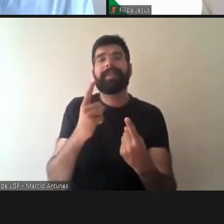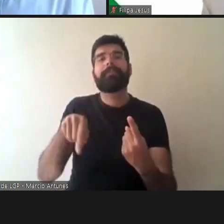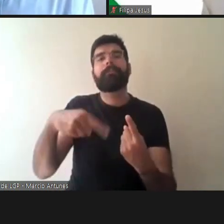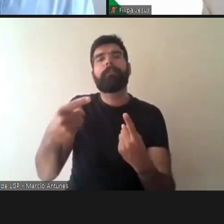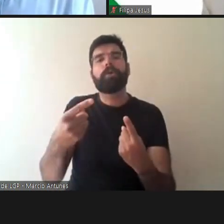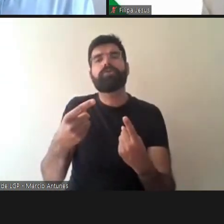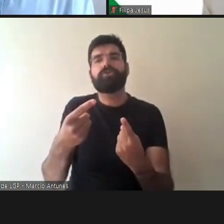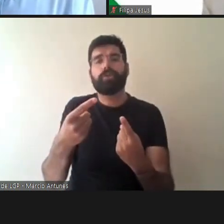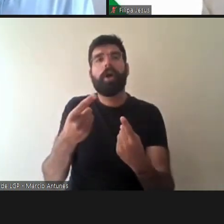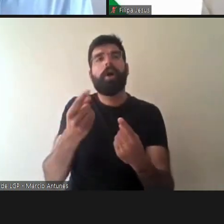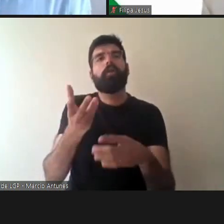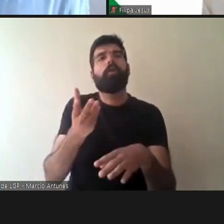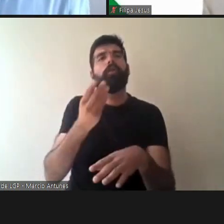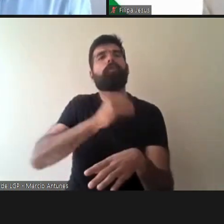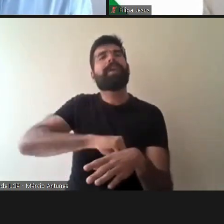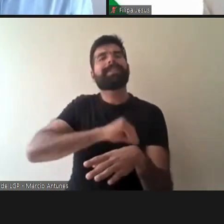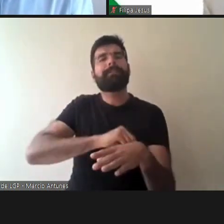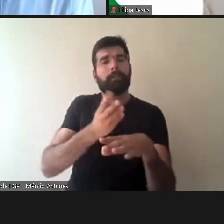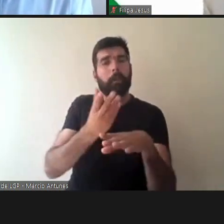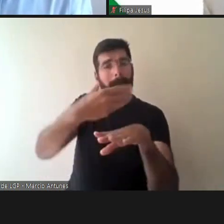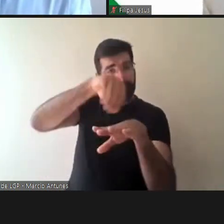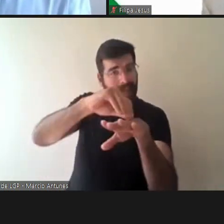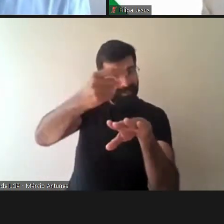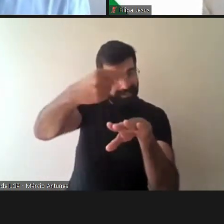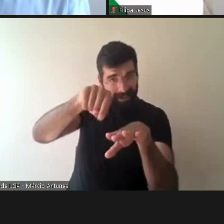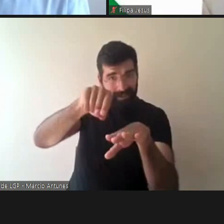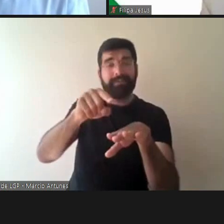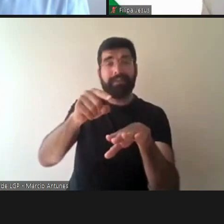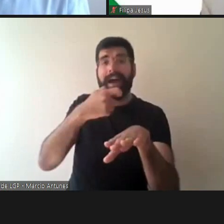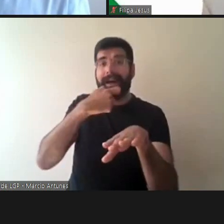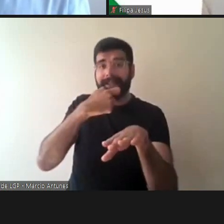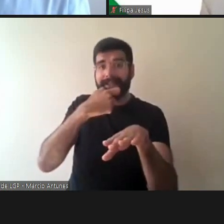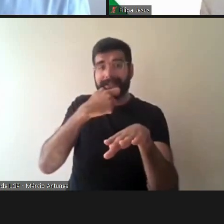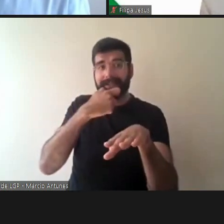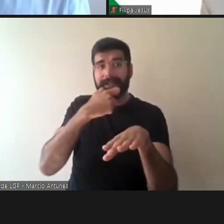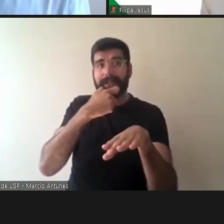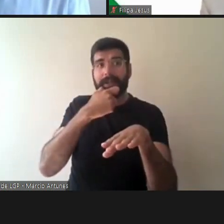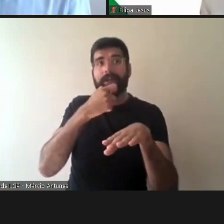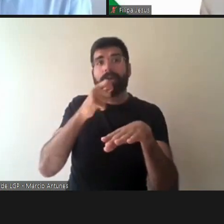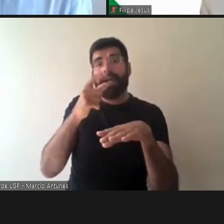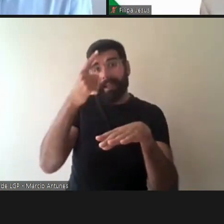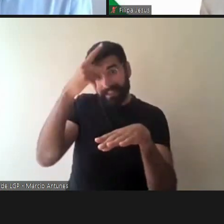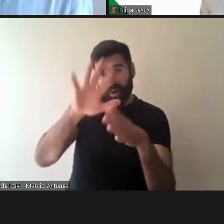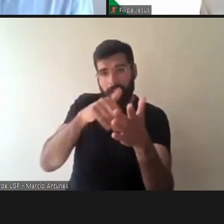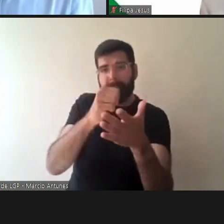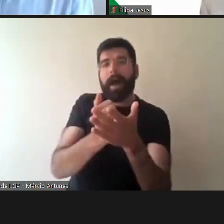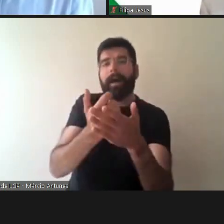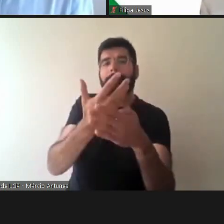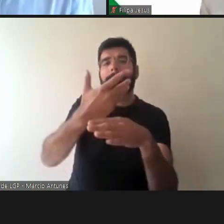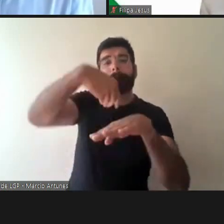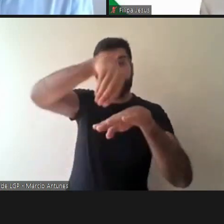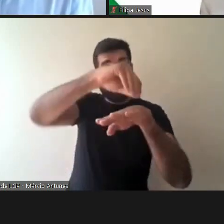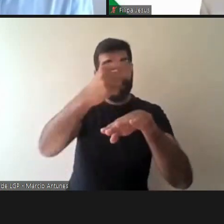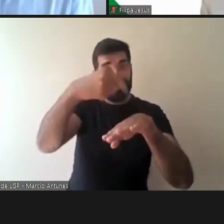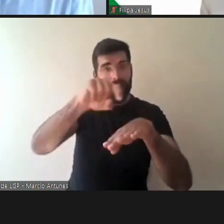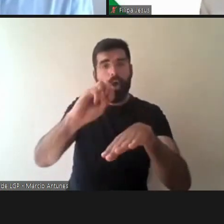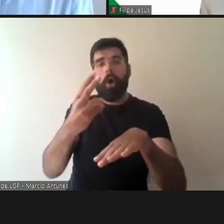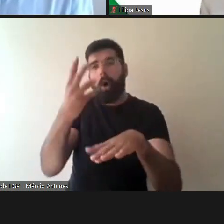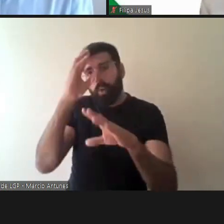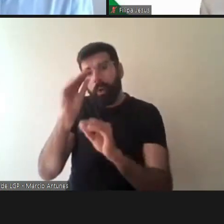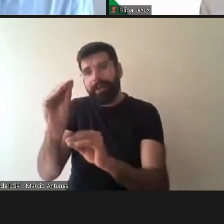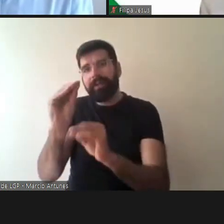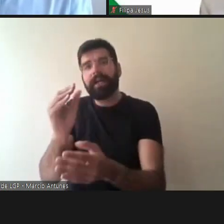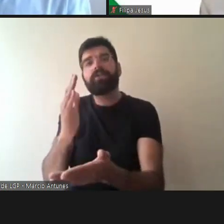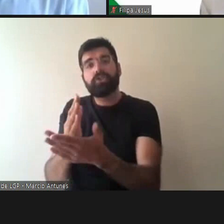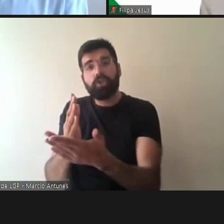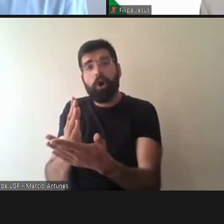nos vencimentos ao terminarem um grau de primeiro ciclo de licenciatura, ou se o qualifica apenas e